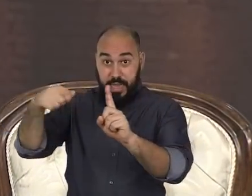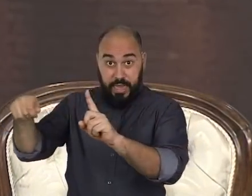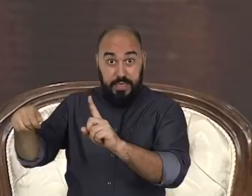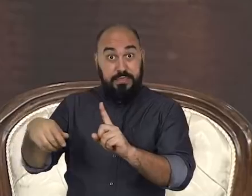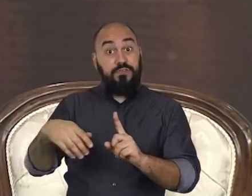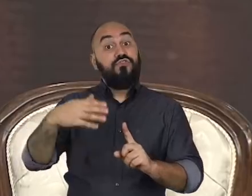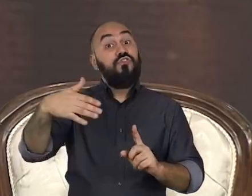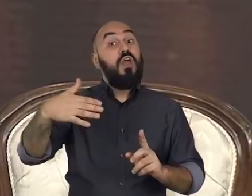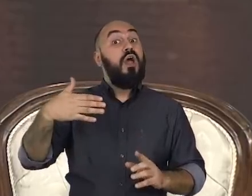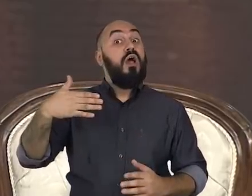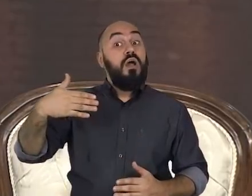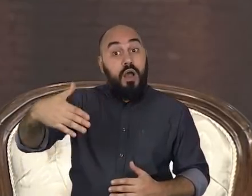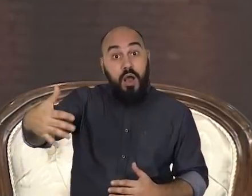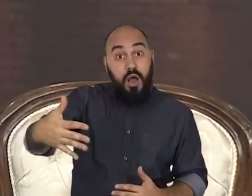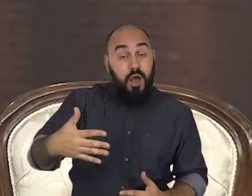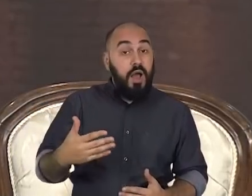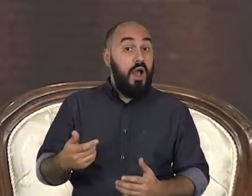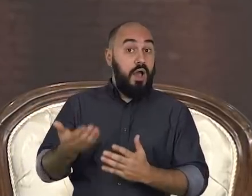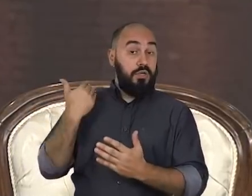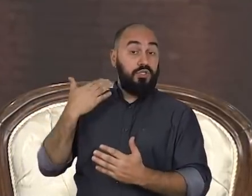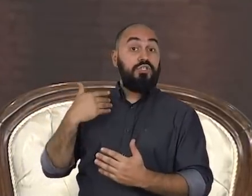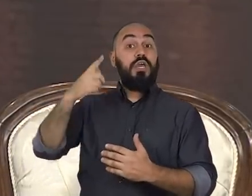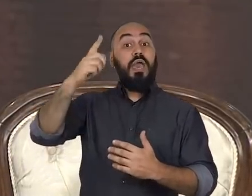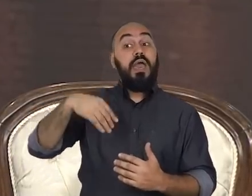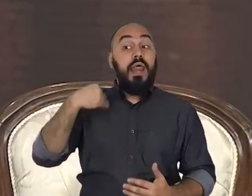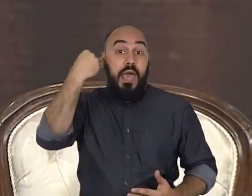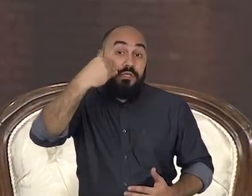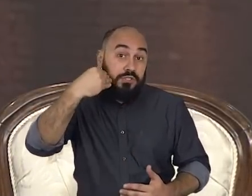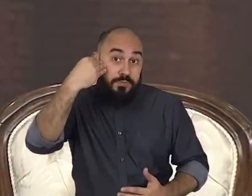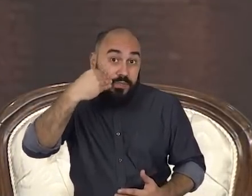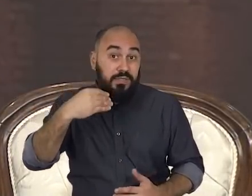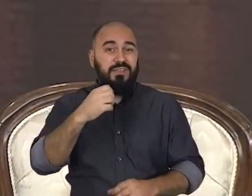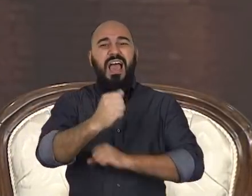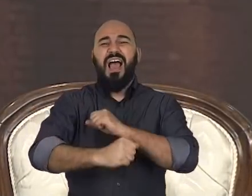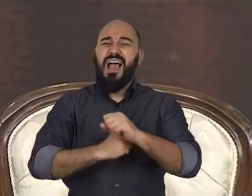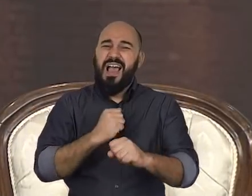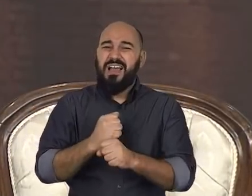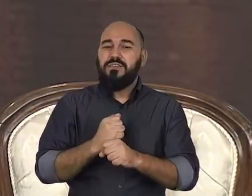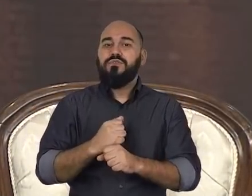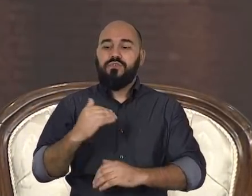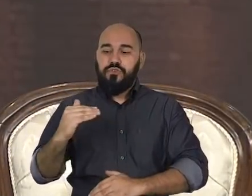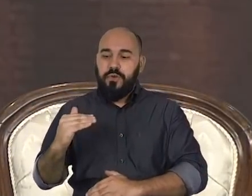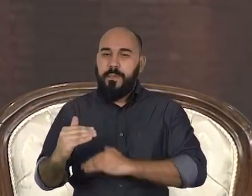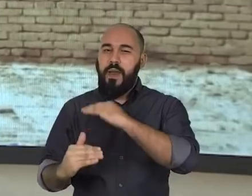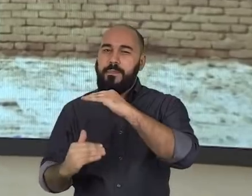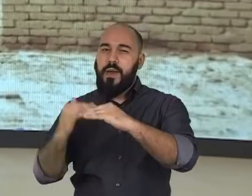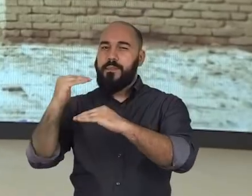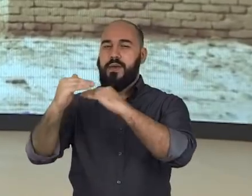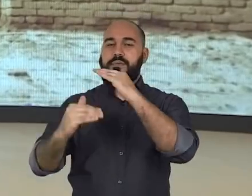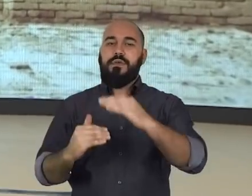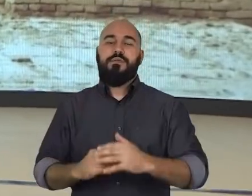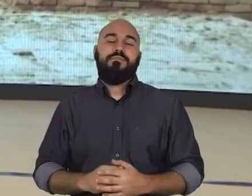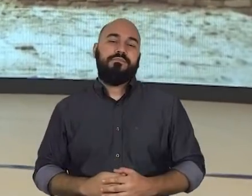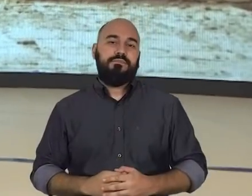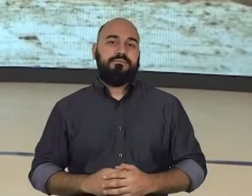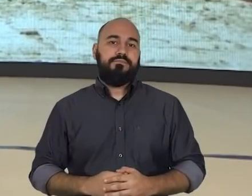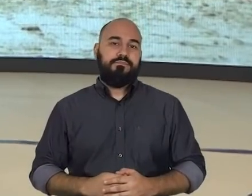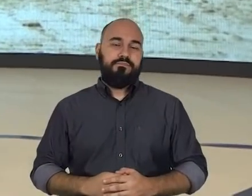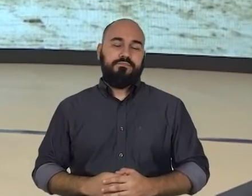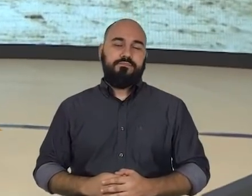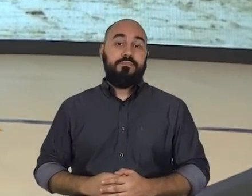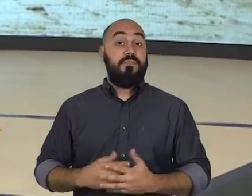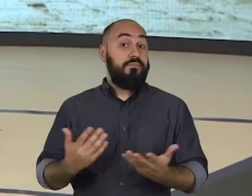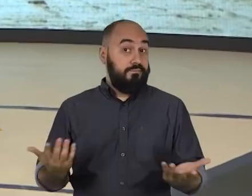governaria antes do ano novo eram chamados apenas de Ano da Ascensão. Agora, ironia